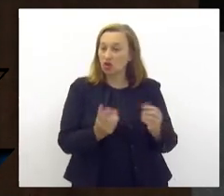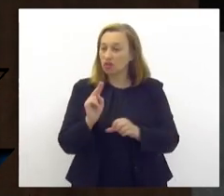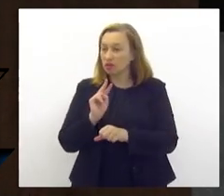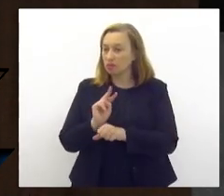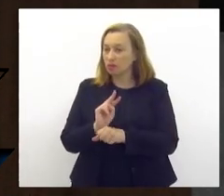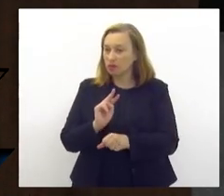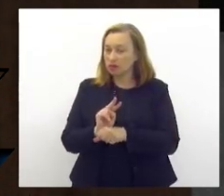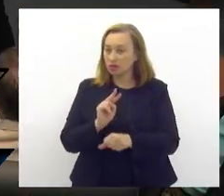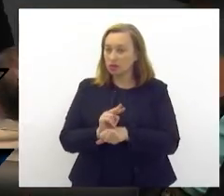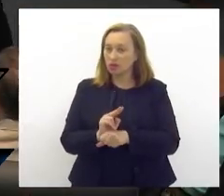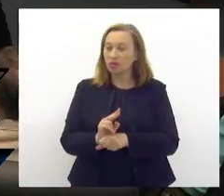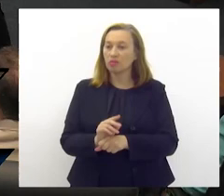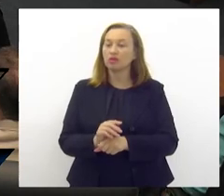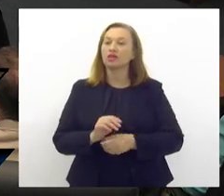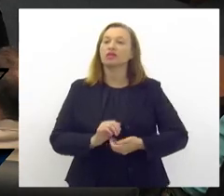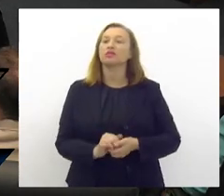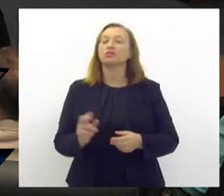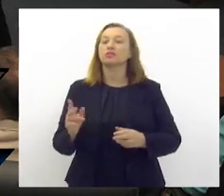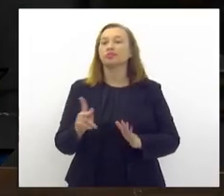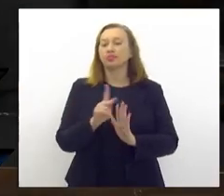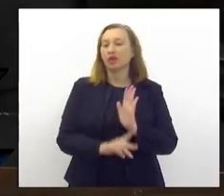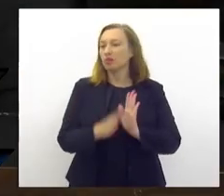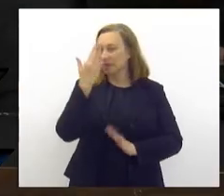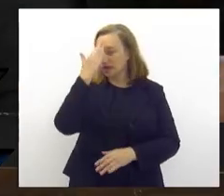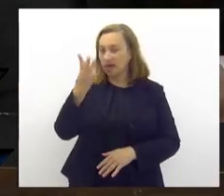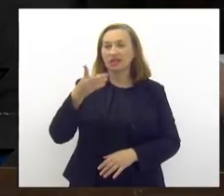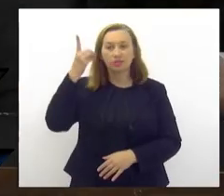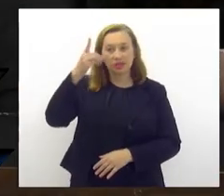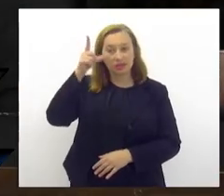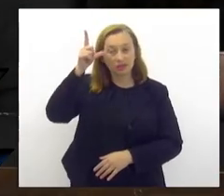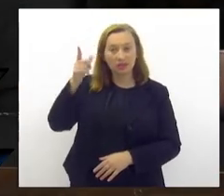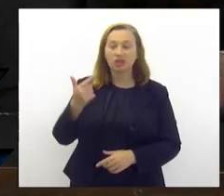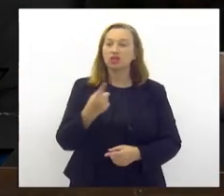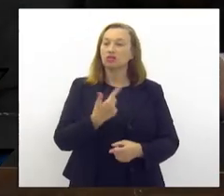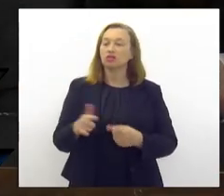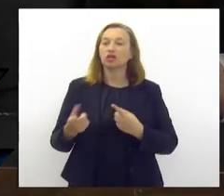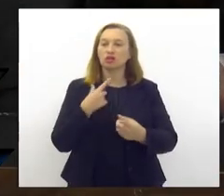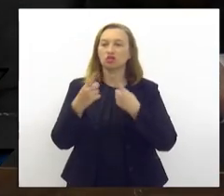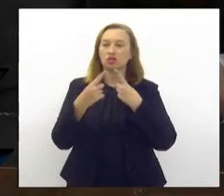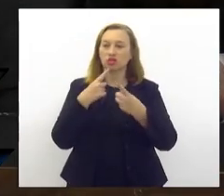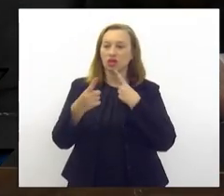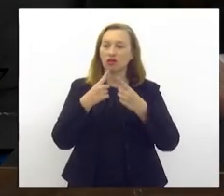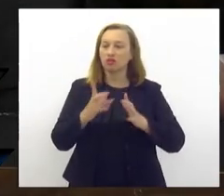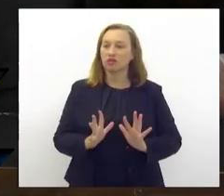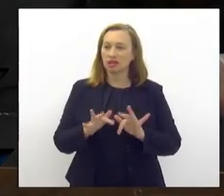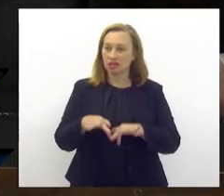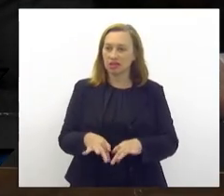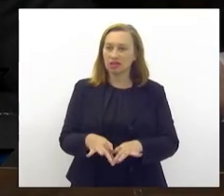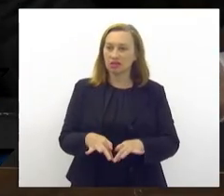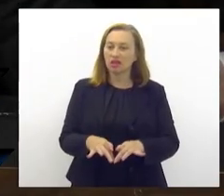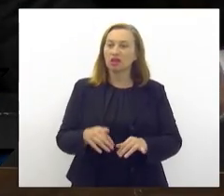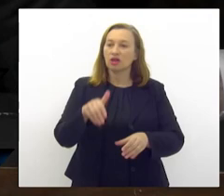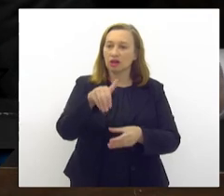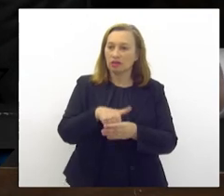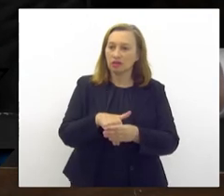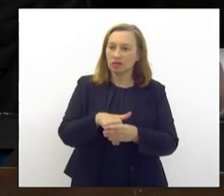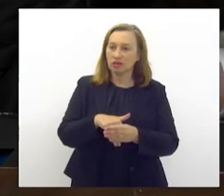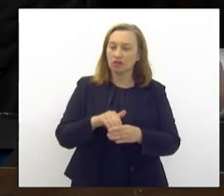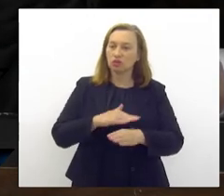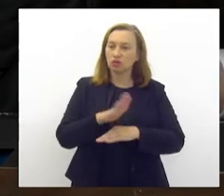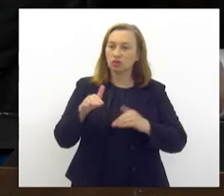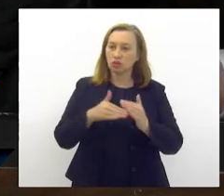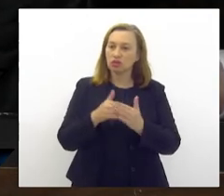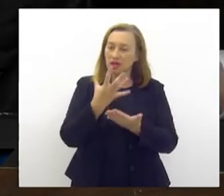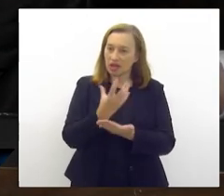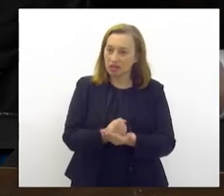esse projeto. Muito obrigado, obrigado, deputado Lucinha. Não havendo mais quem queira discutir, encerrada a discussão, em votação,